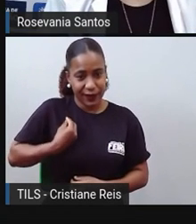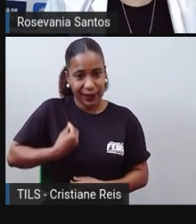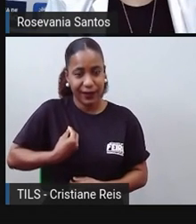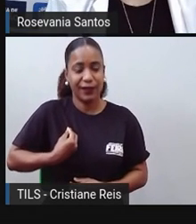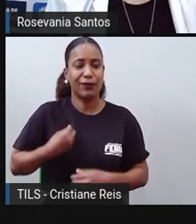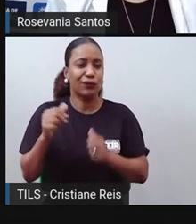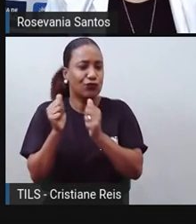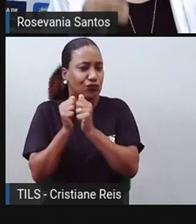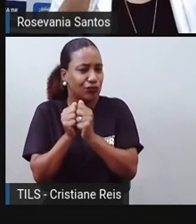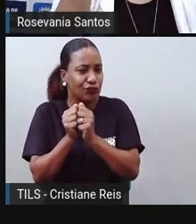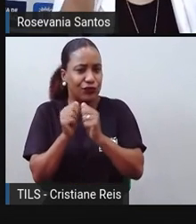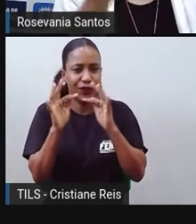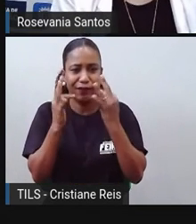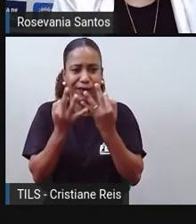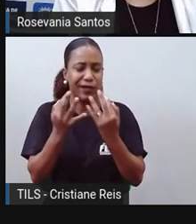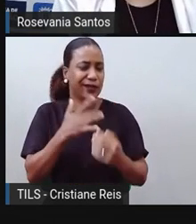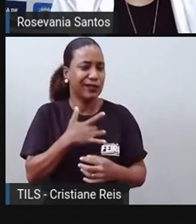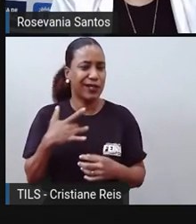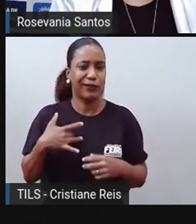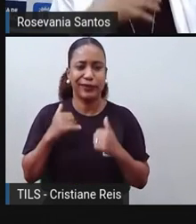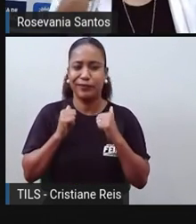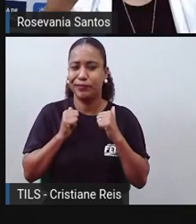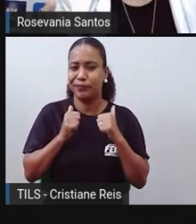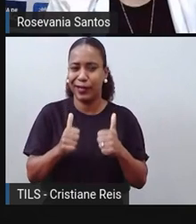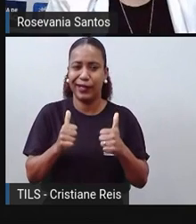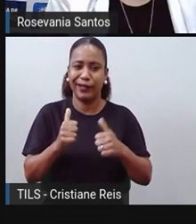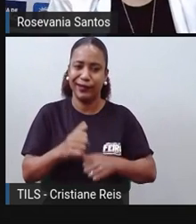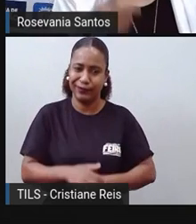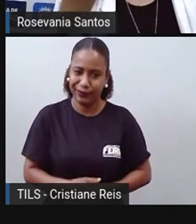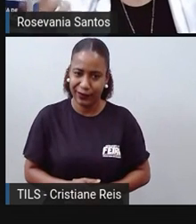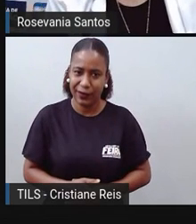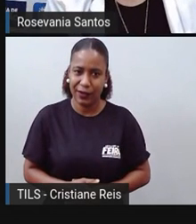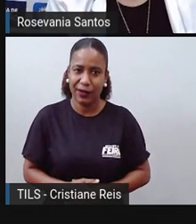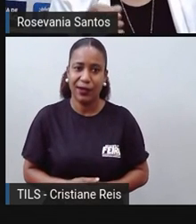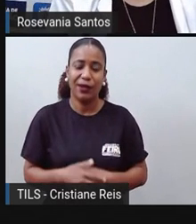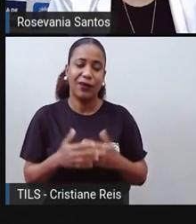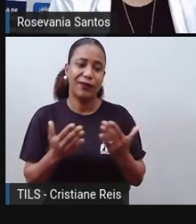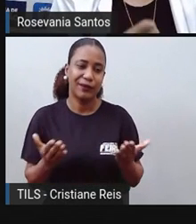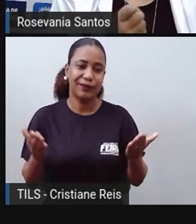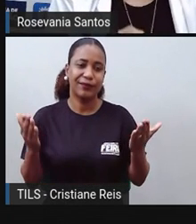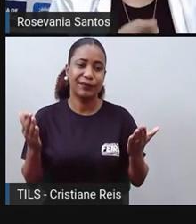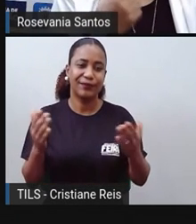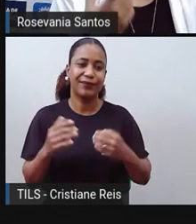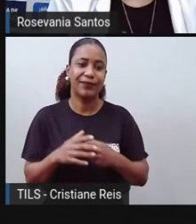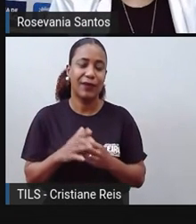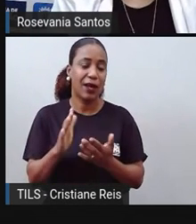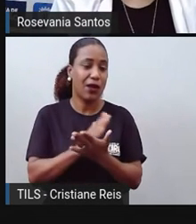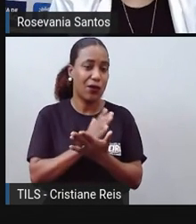sua família, ou de ter até visto, né, aquele ente querido, ou até mesmo você, né, que